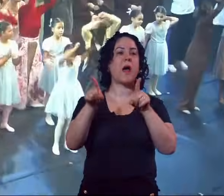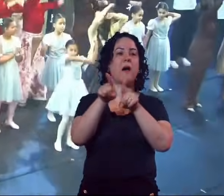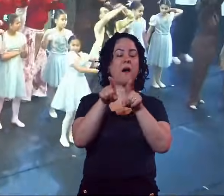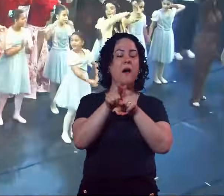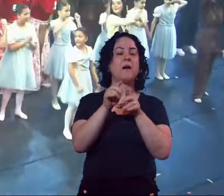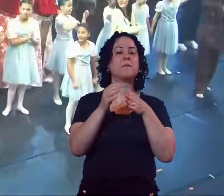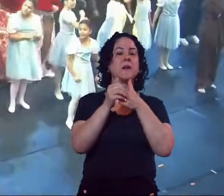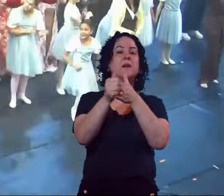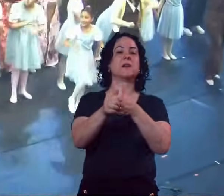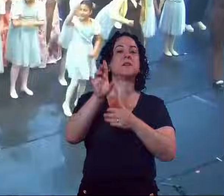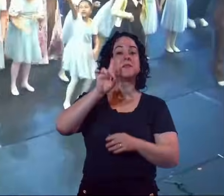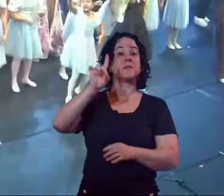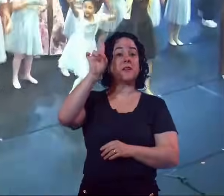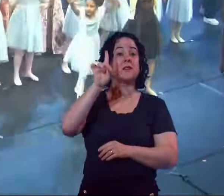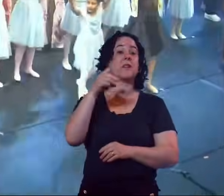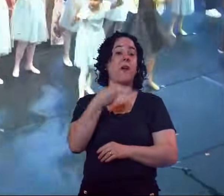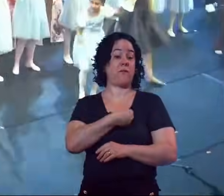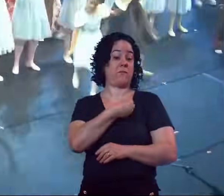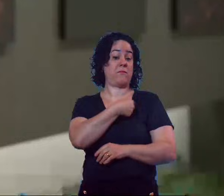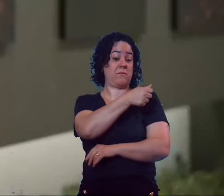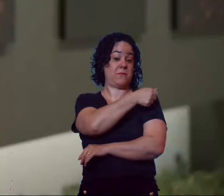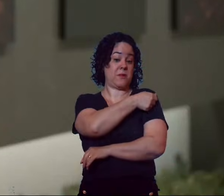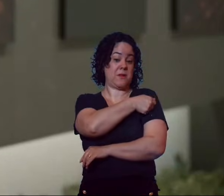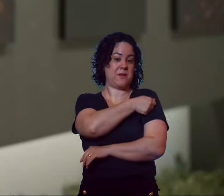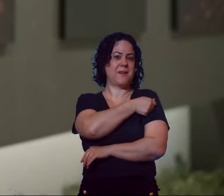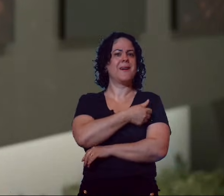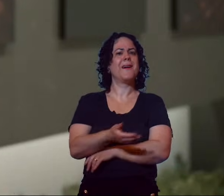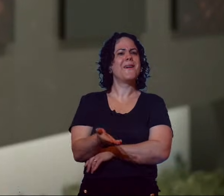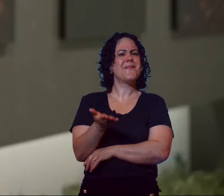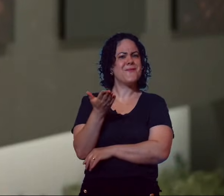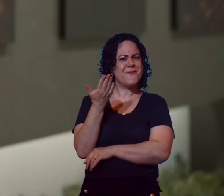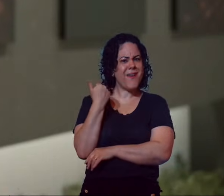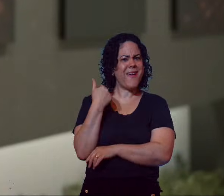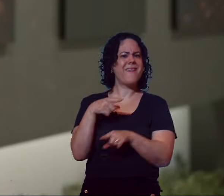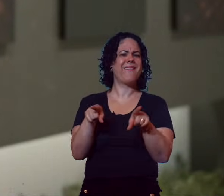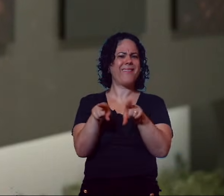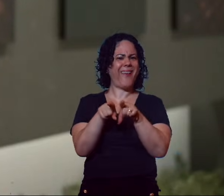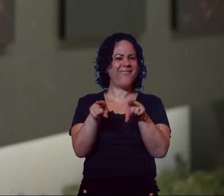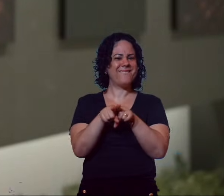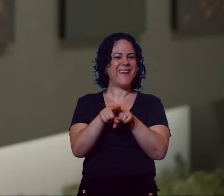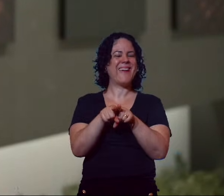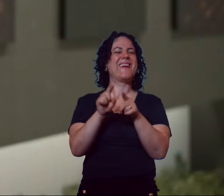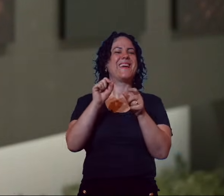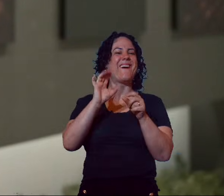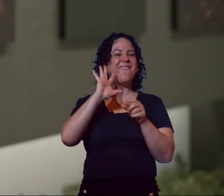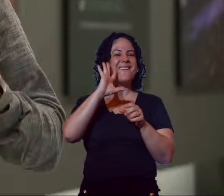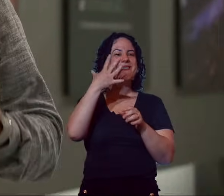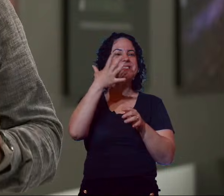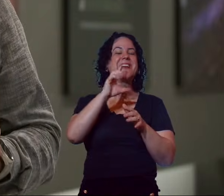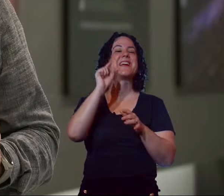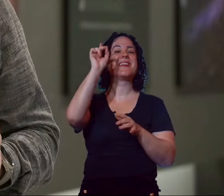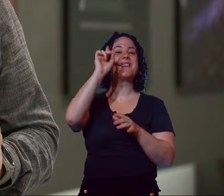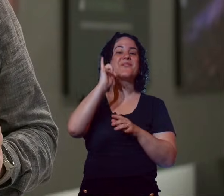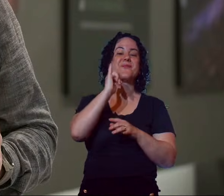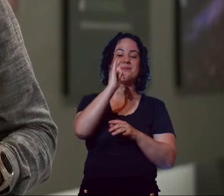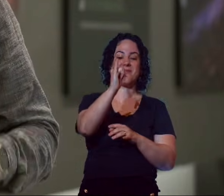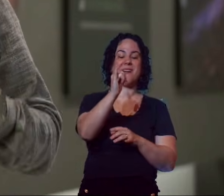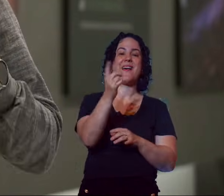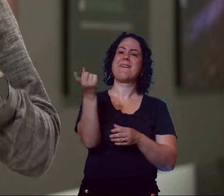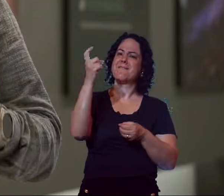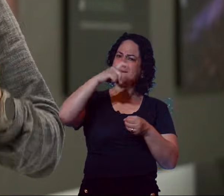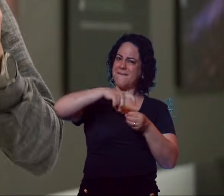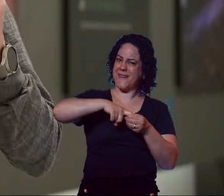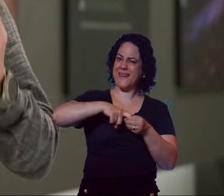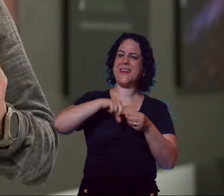Deus na vida dos nossos alunos. Venha cultivar o que Deus plantou em seu coração. Venha fazer